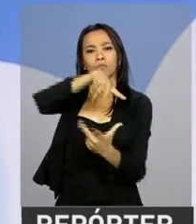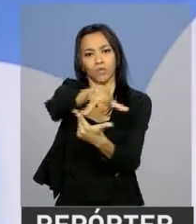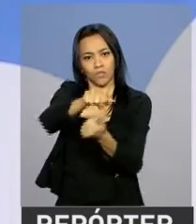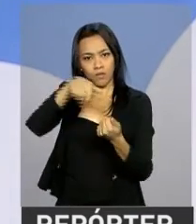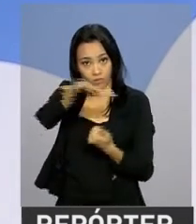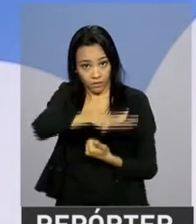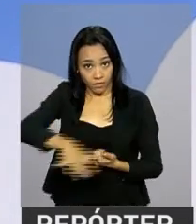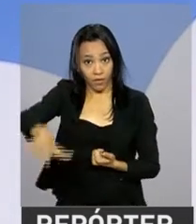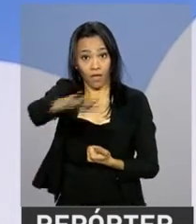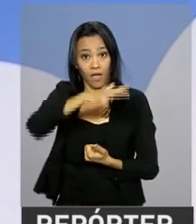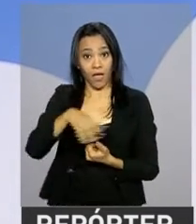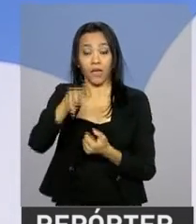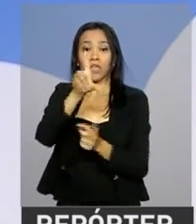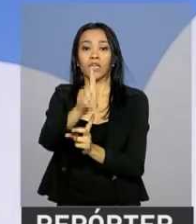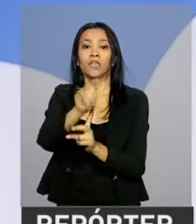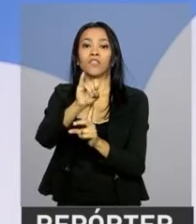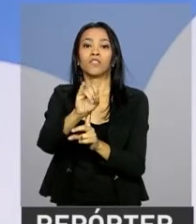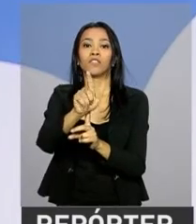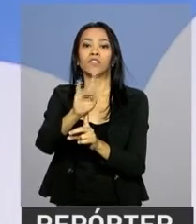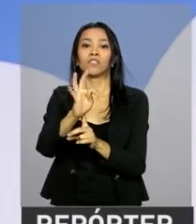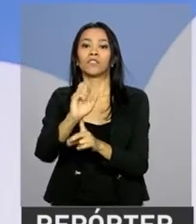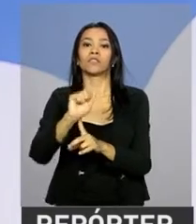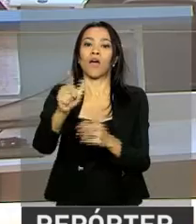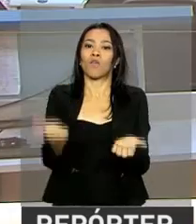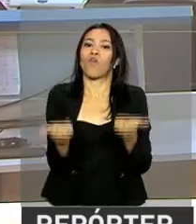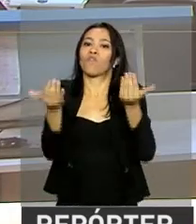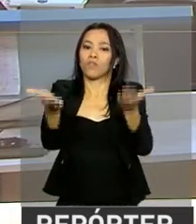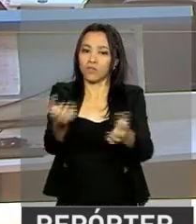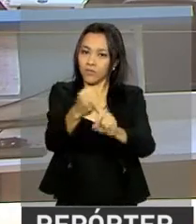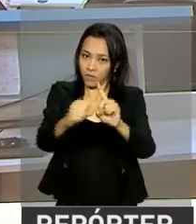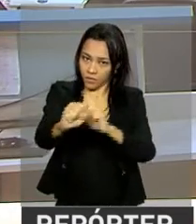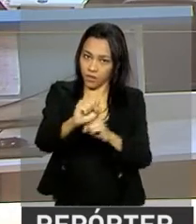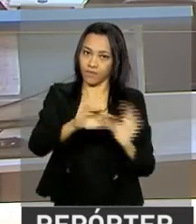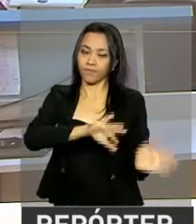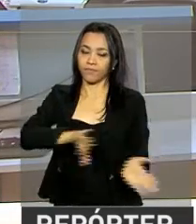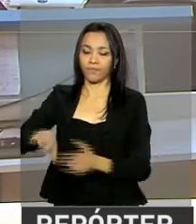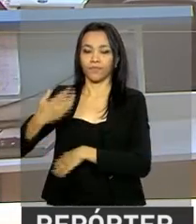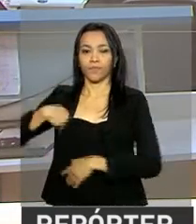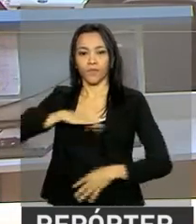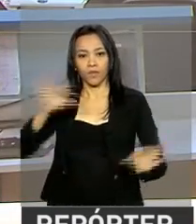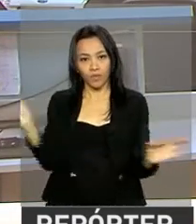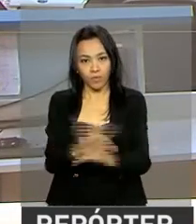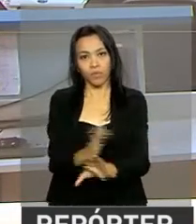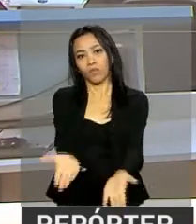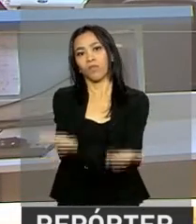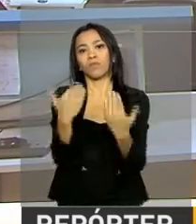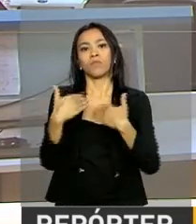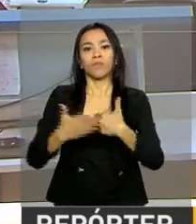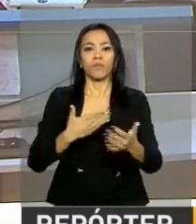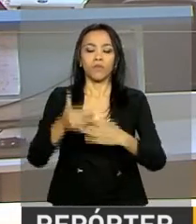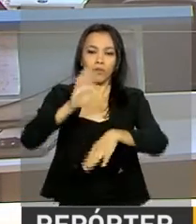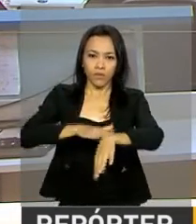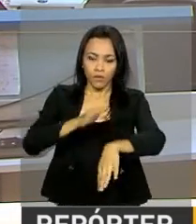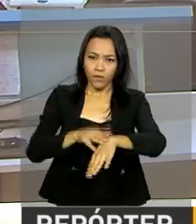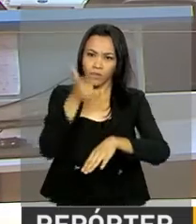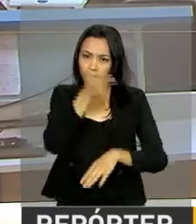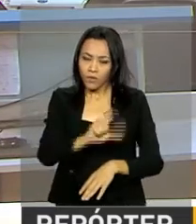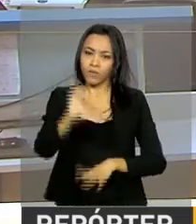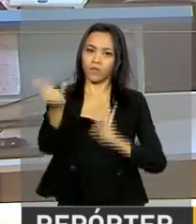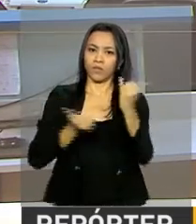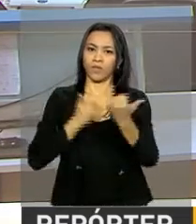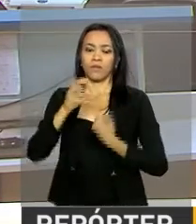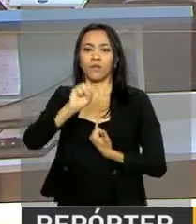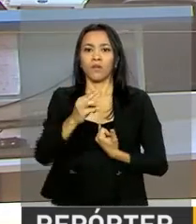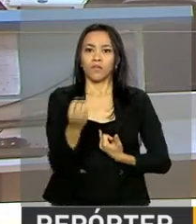e disponibilização de serviços para a sociedade e nós ficamos por aqui voltamos a qualquer momento com outras informações